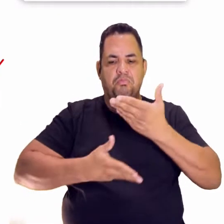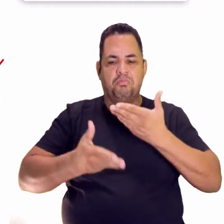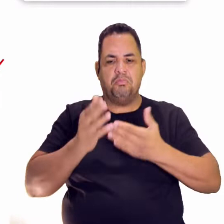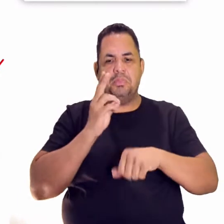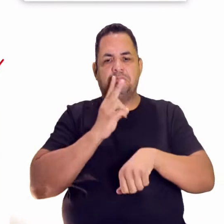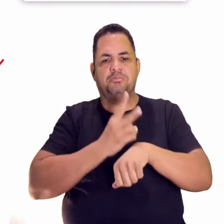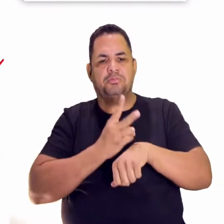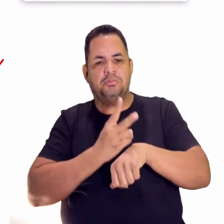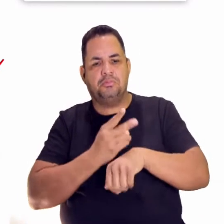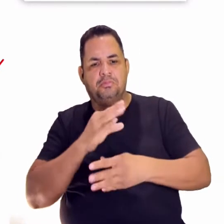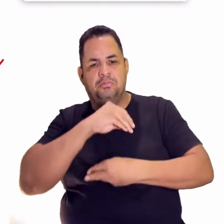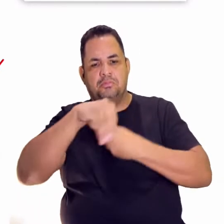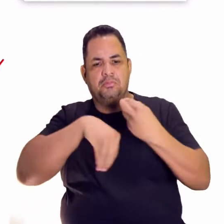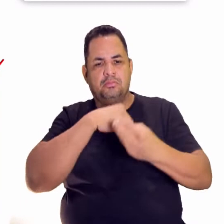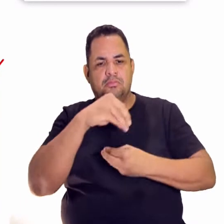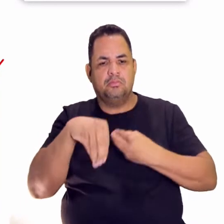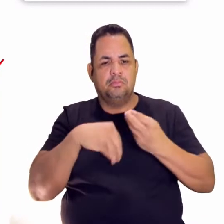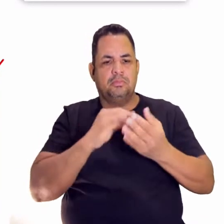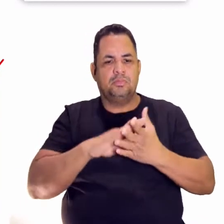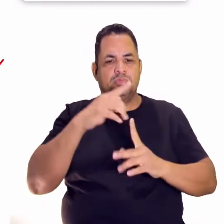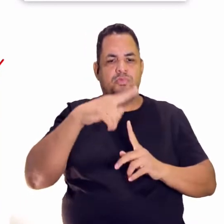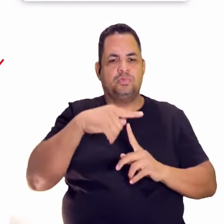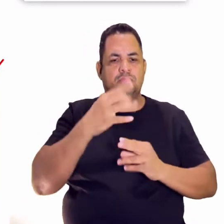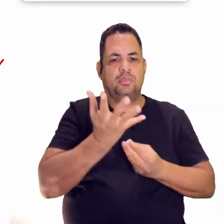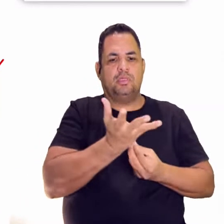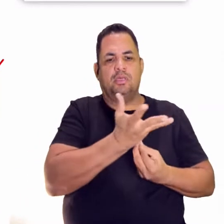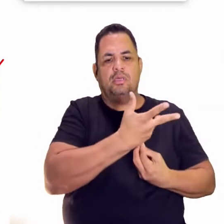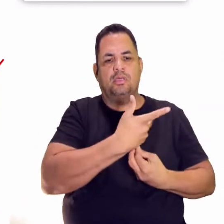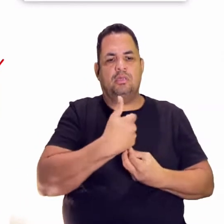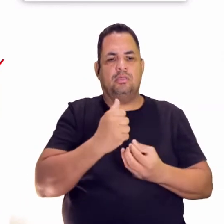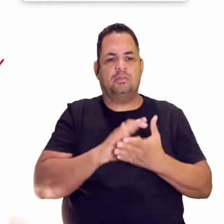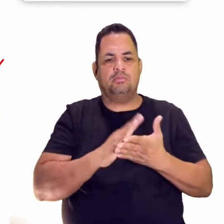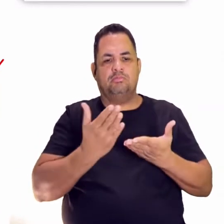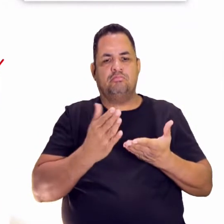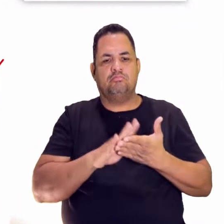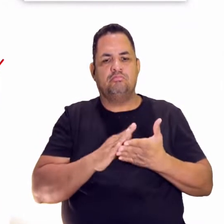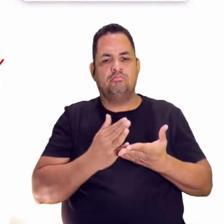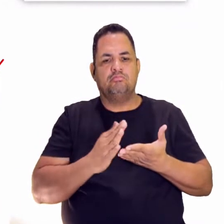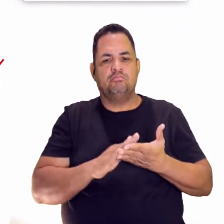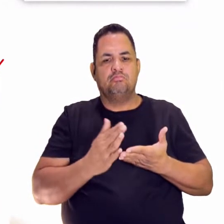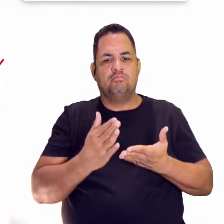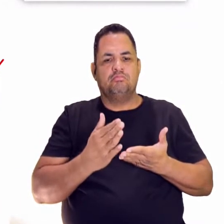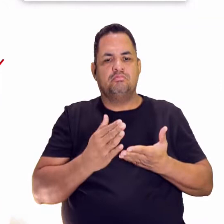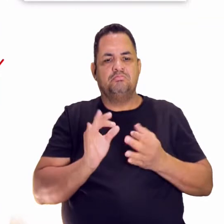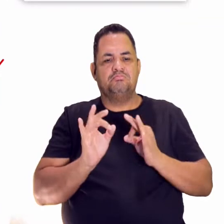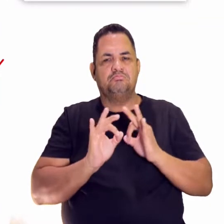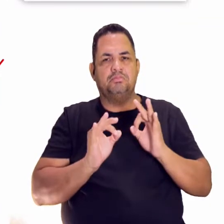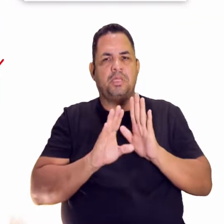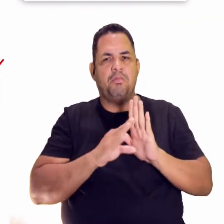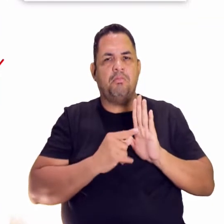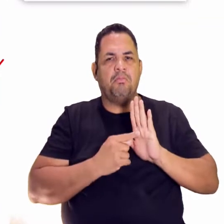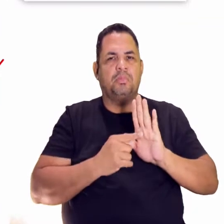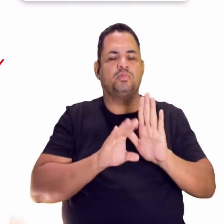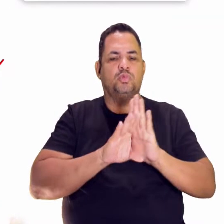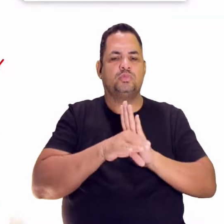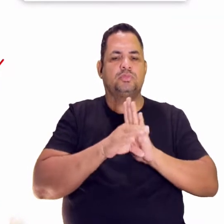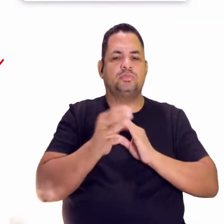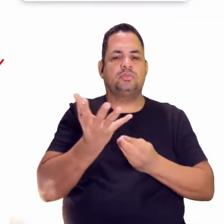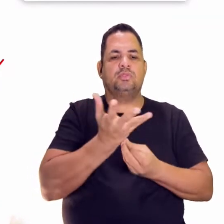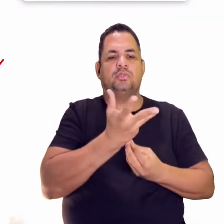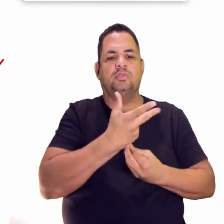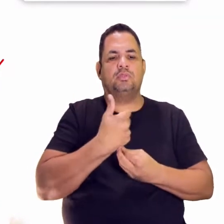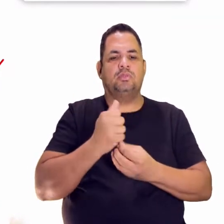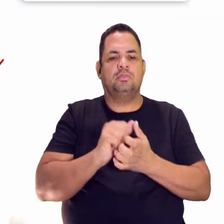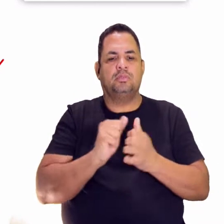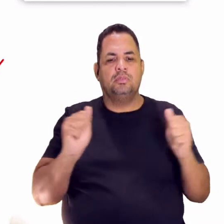interativas, mistura de estilos artísticos, obras que questionam a definição de arte,